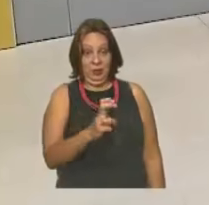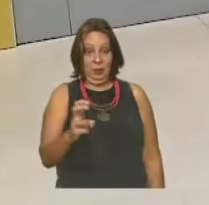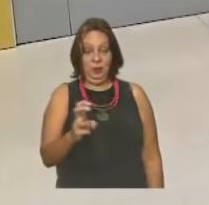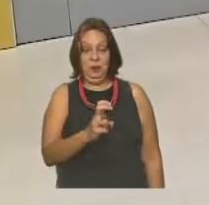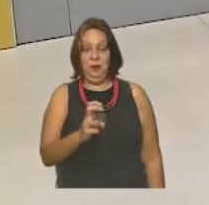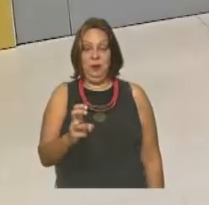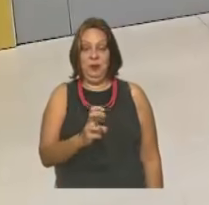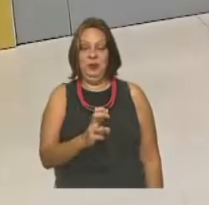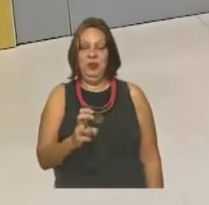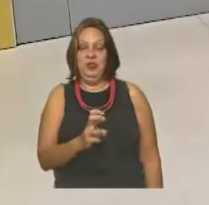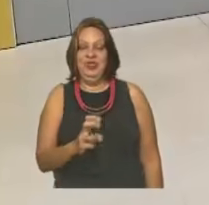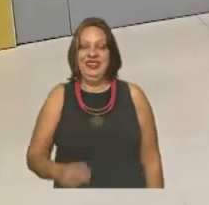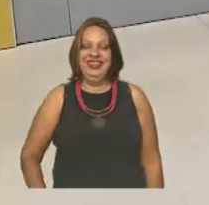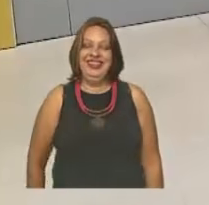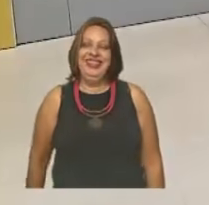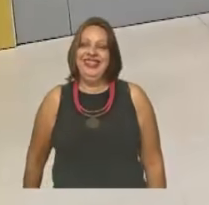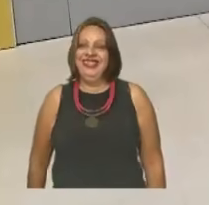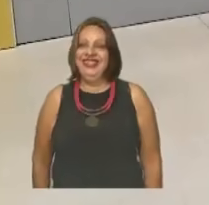55.